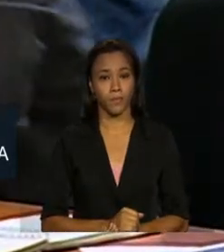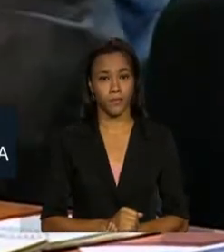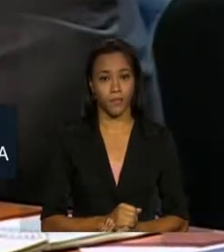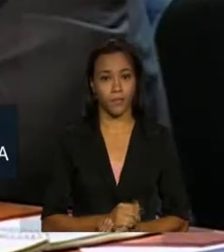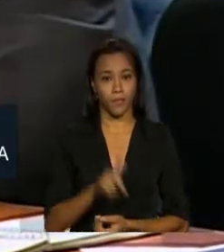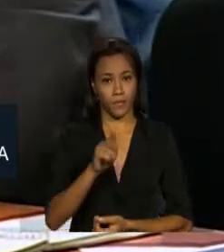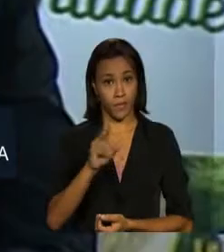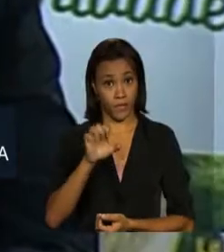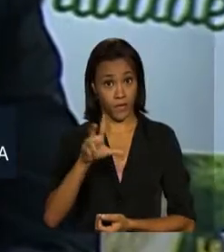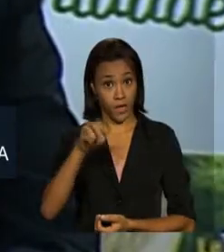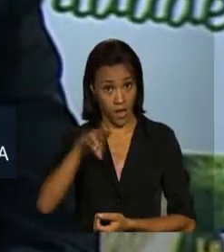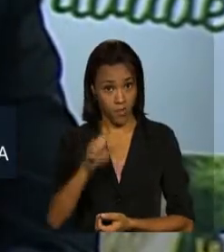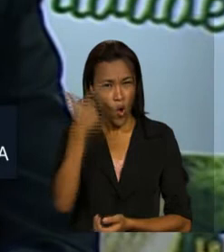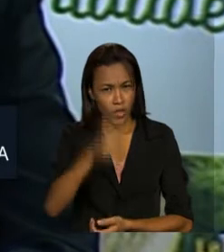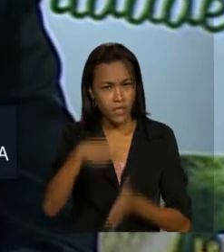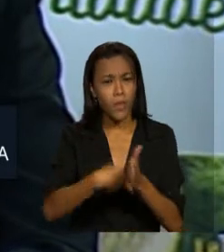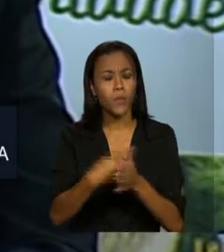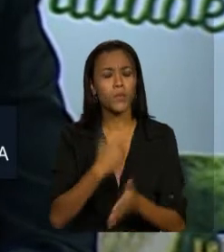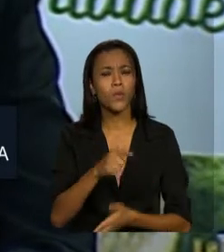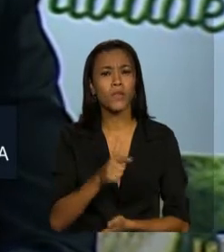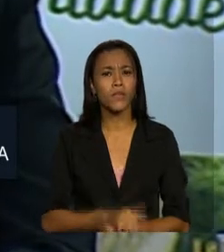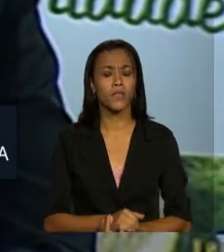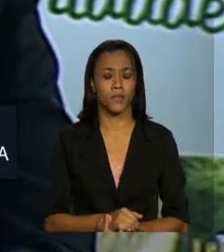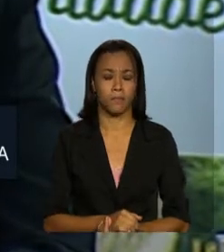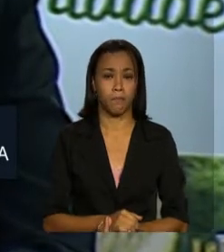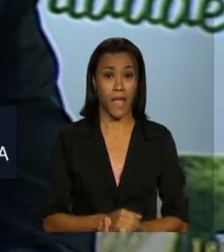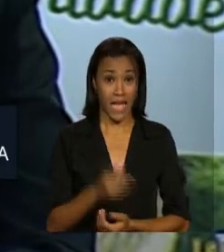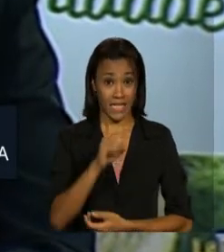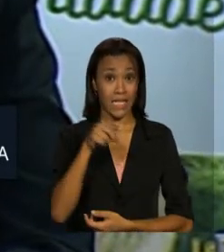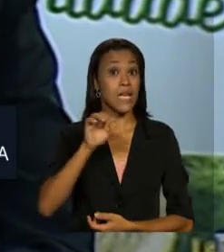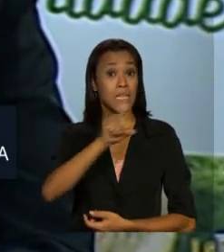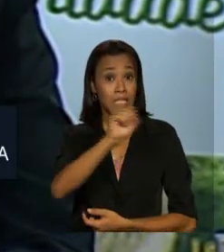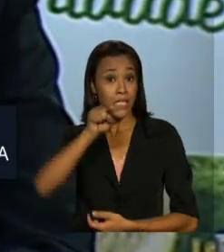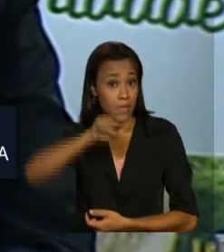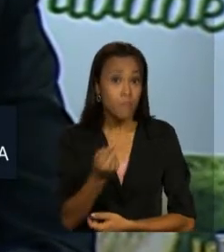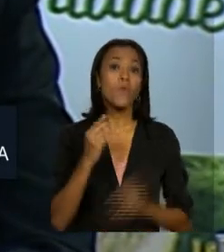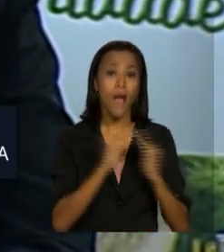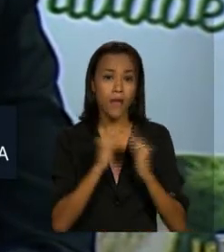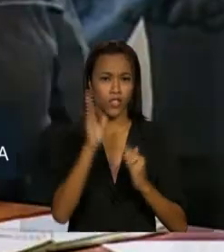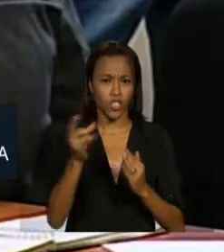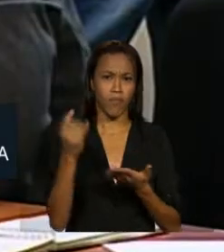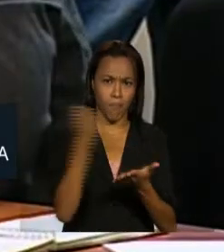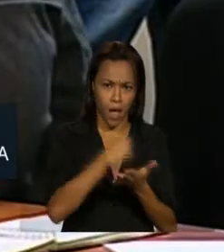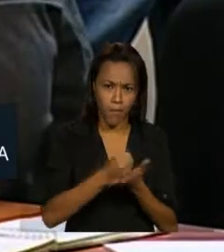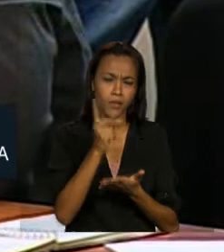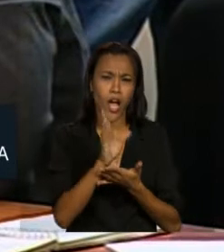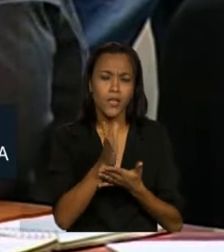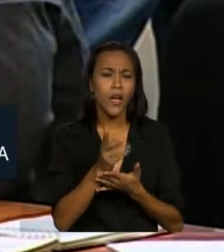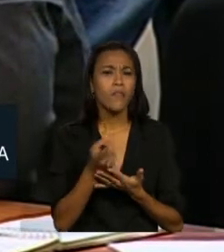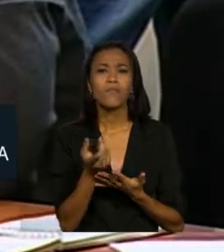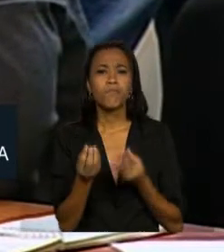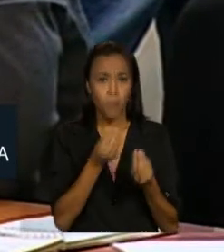Guilherme. Repete a pergunta rapidamente. Essas 100 mil casas que foram contratadas pelo Minha Casa Minha Vida, necessariamente são casas